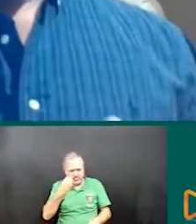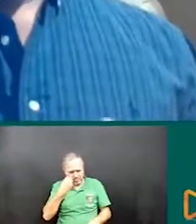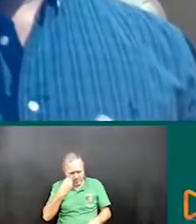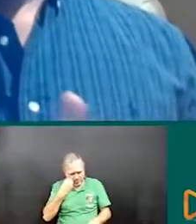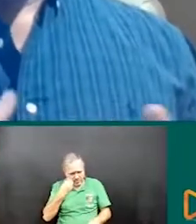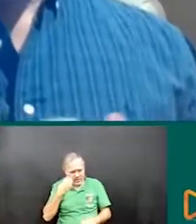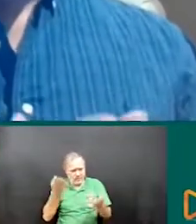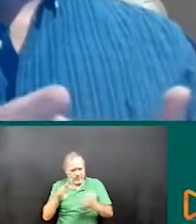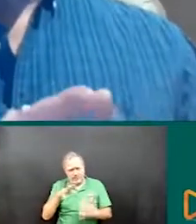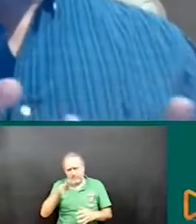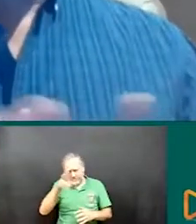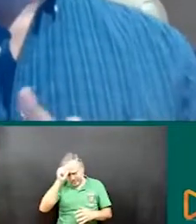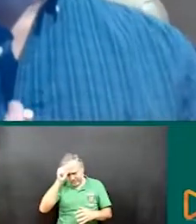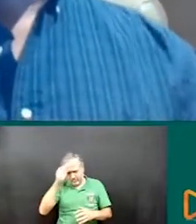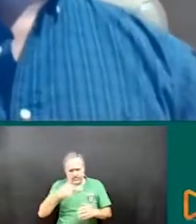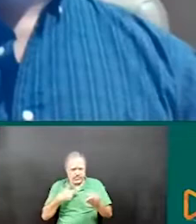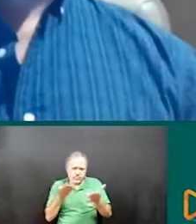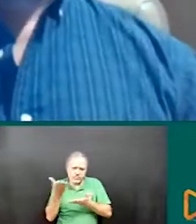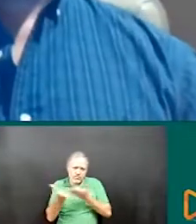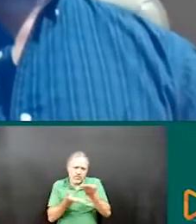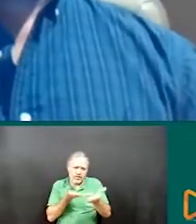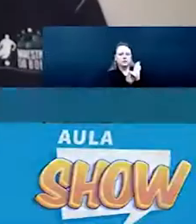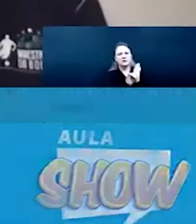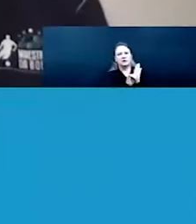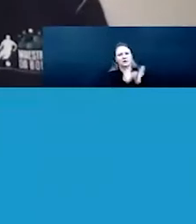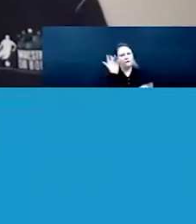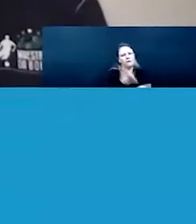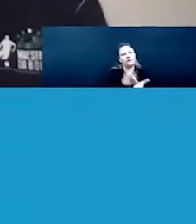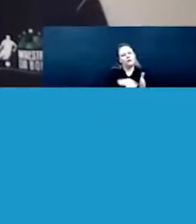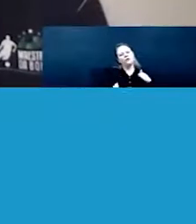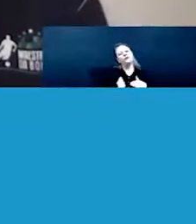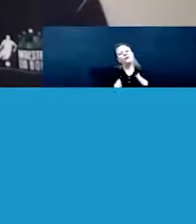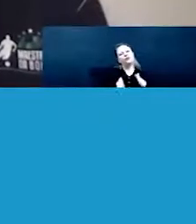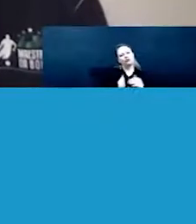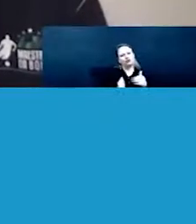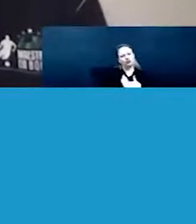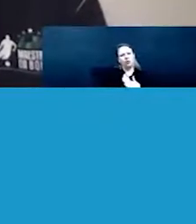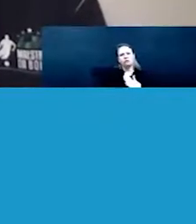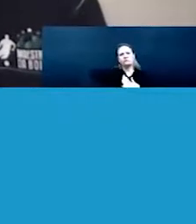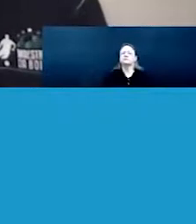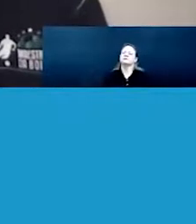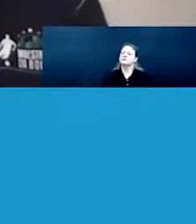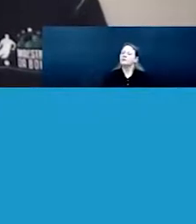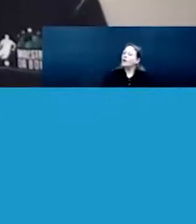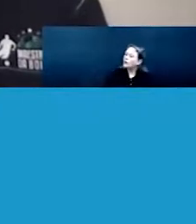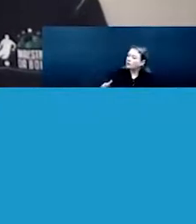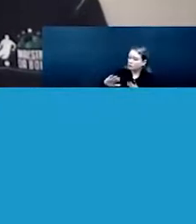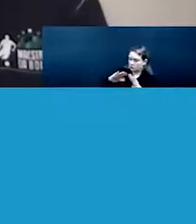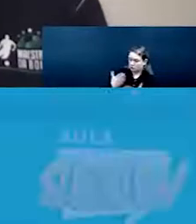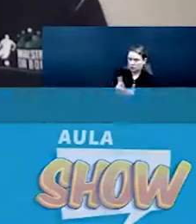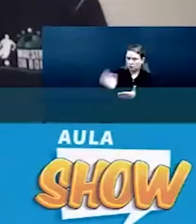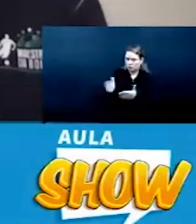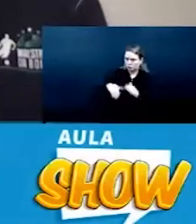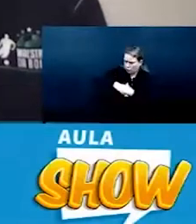ensinadas na faculdade e eu conseguia fazer uma correlação bastante rápida entre os assuntos. Inclusive, nesse período de escola, você já jogava, né? E